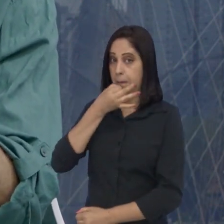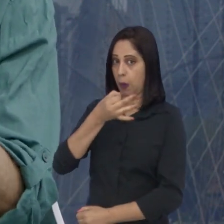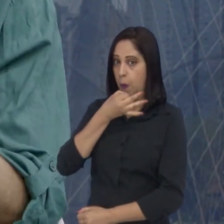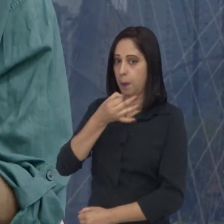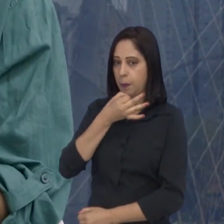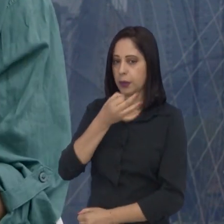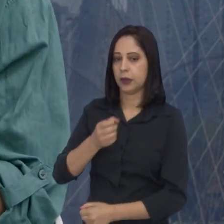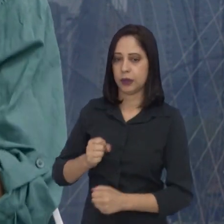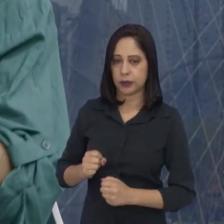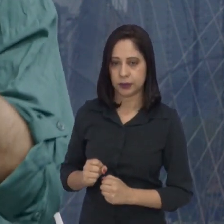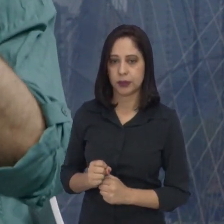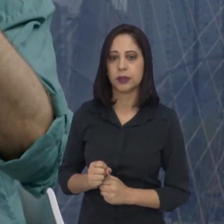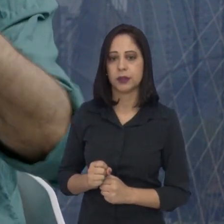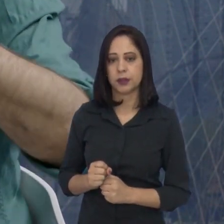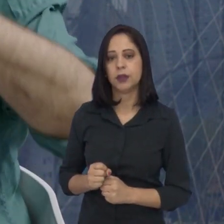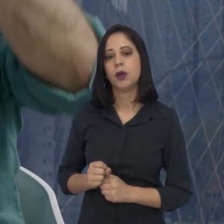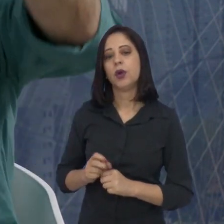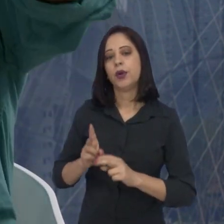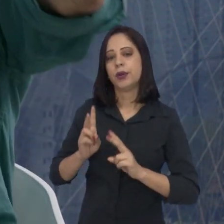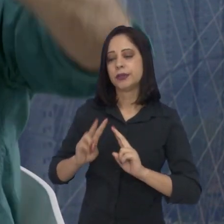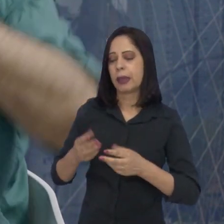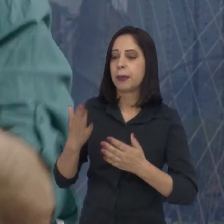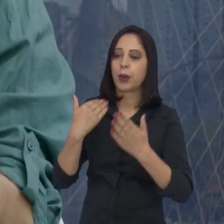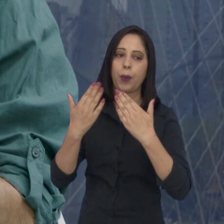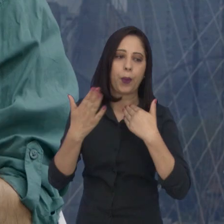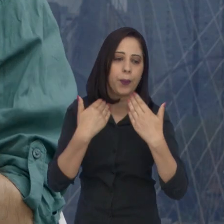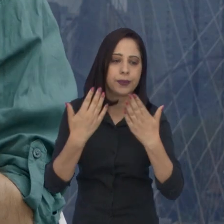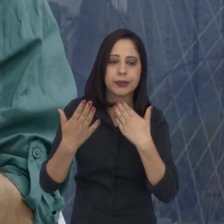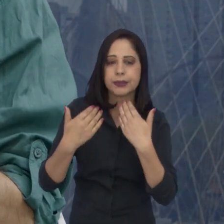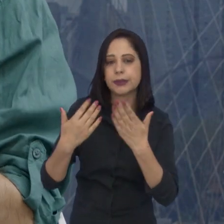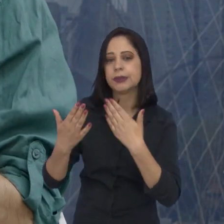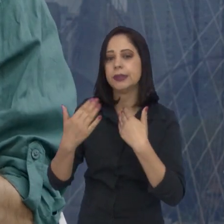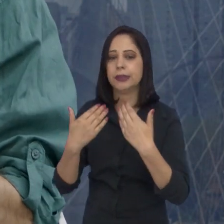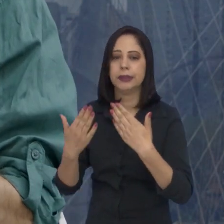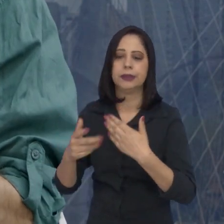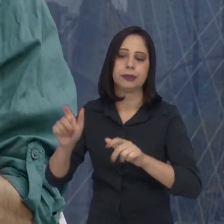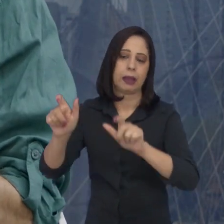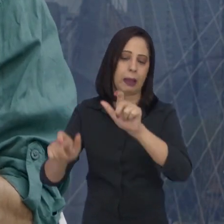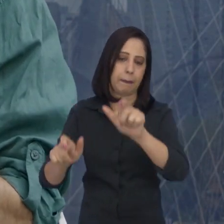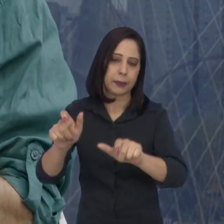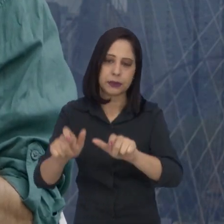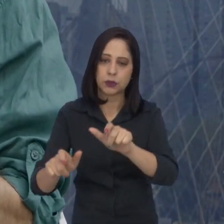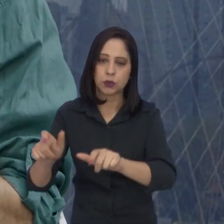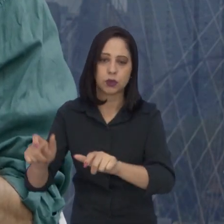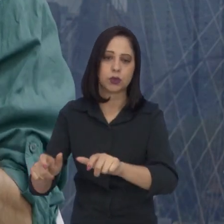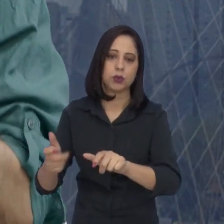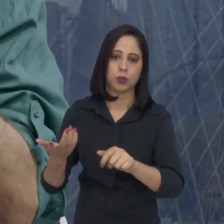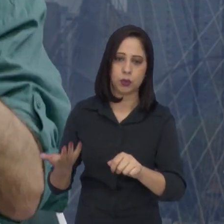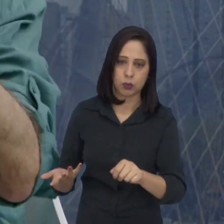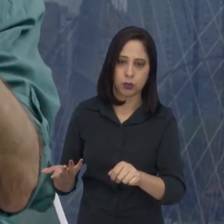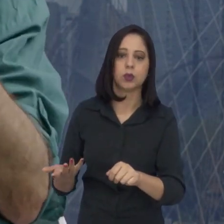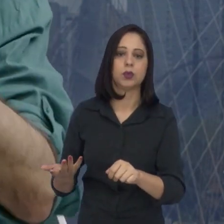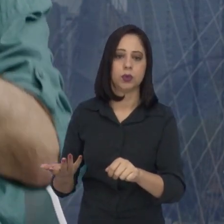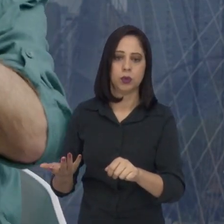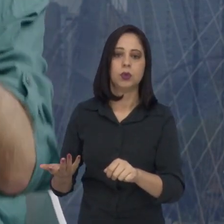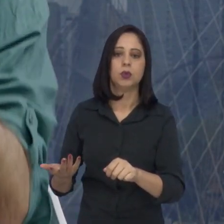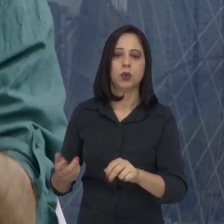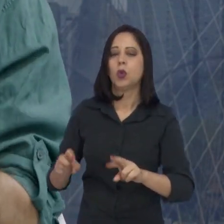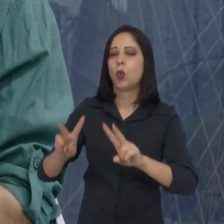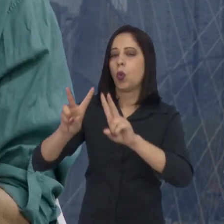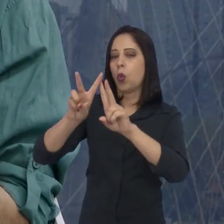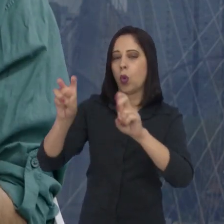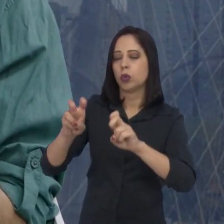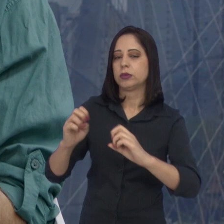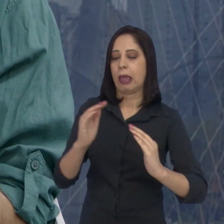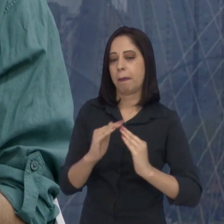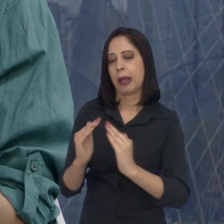aí, nos diálogos com pessoas que estão aí tendo acesso à discussão dos programas habitacionais,